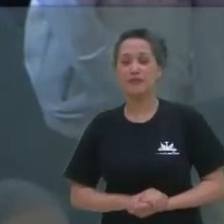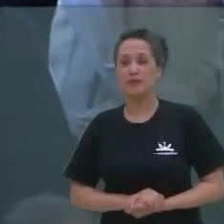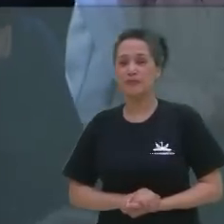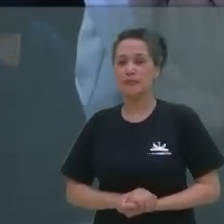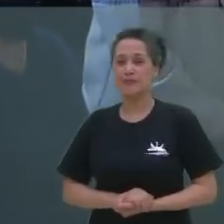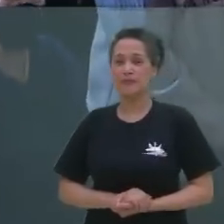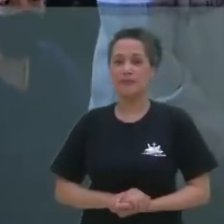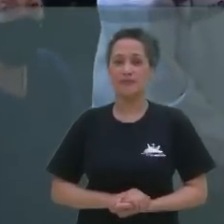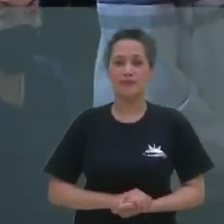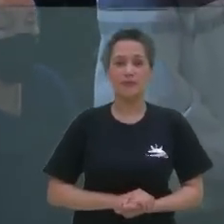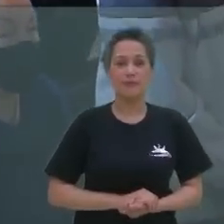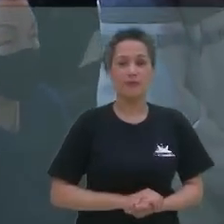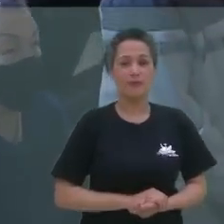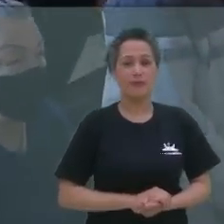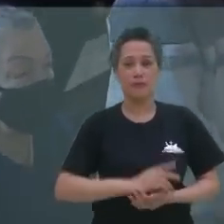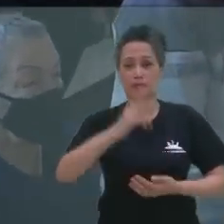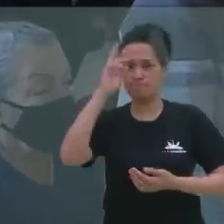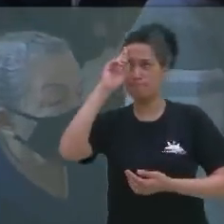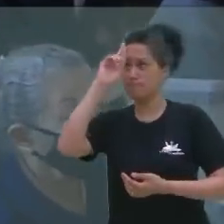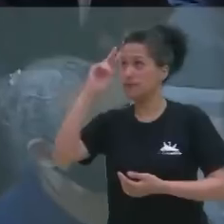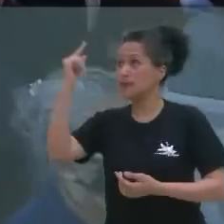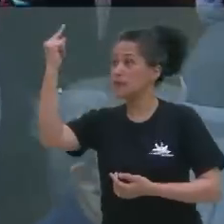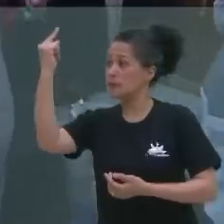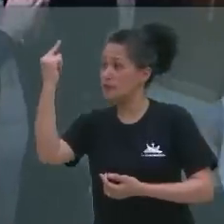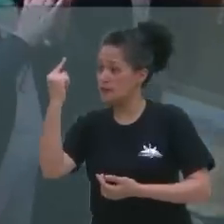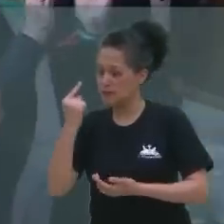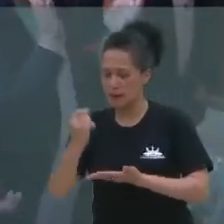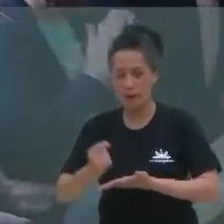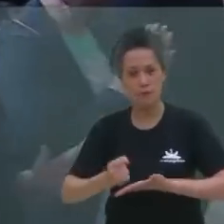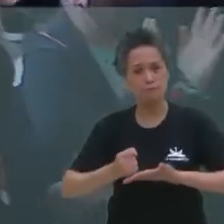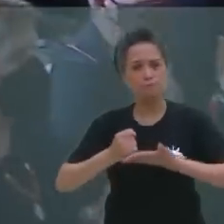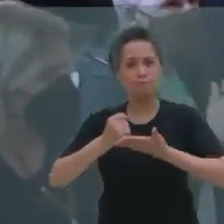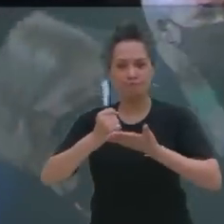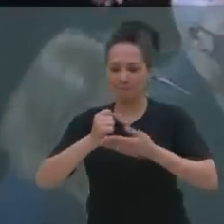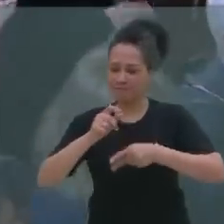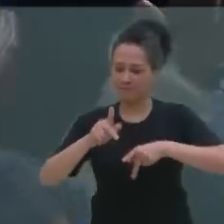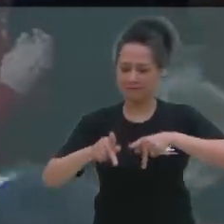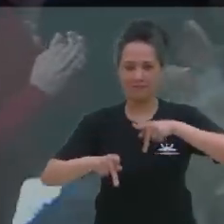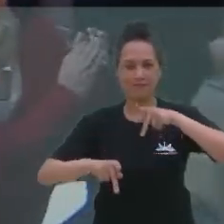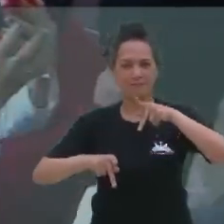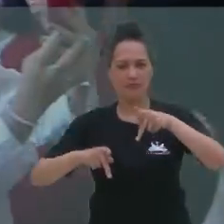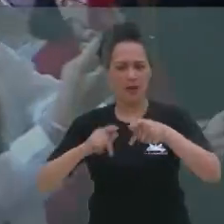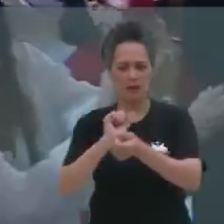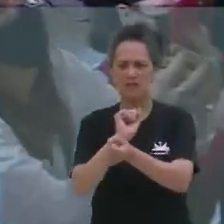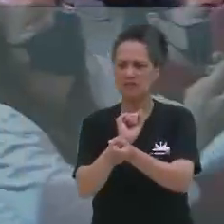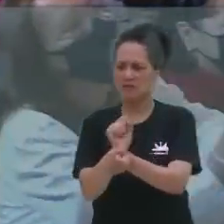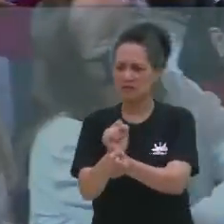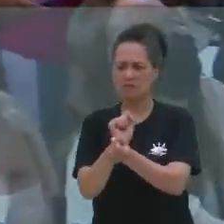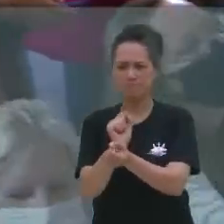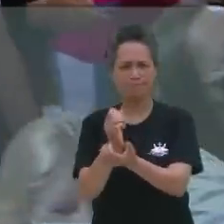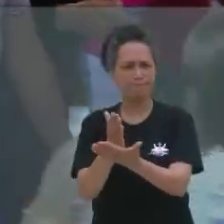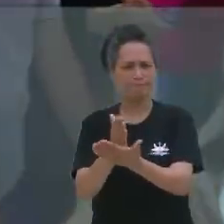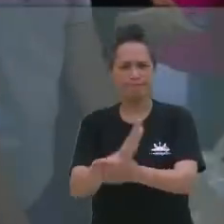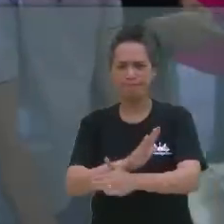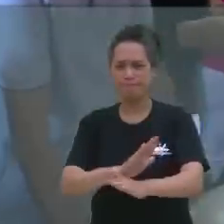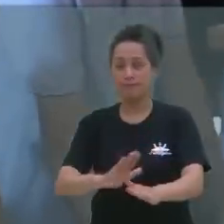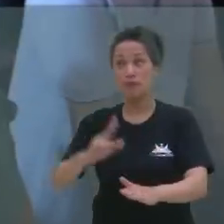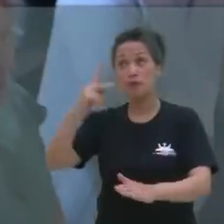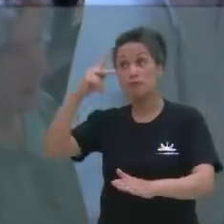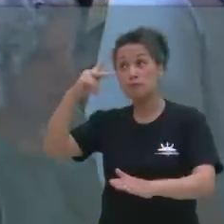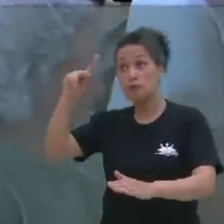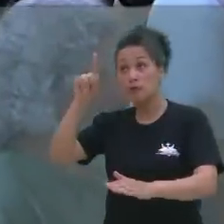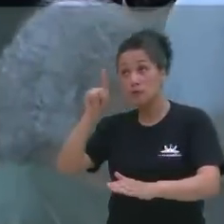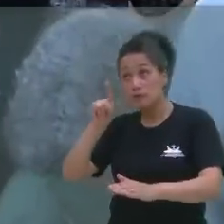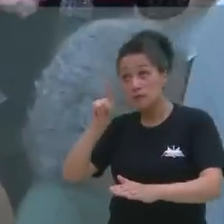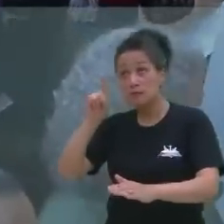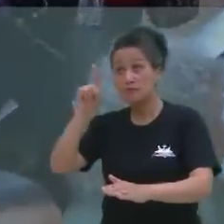Senhor, vem salvar teu povo das trevas da escuridão. Só tu és